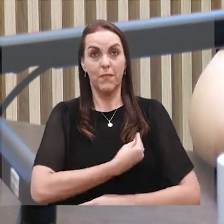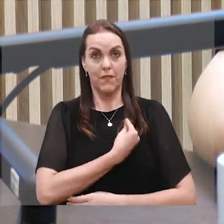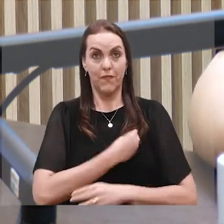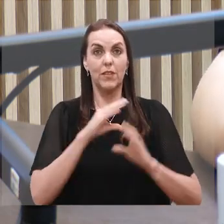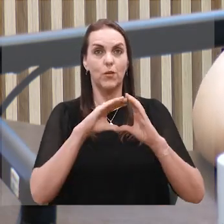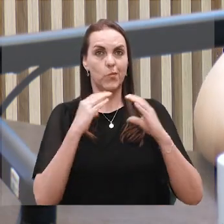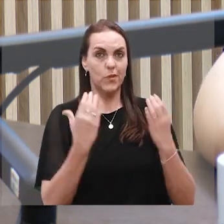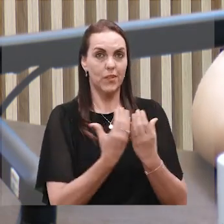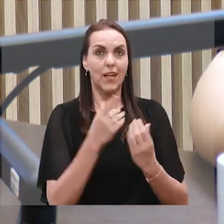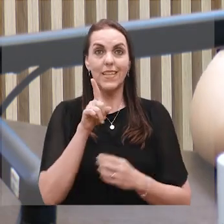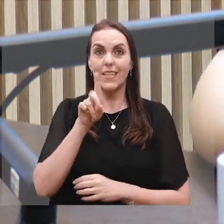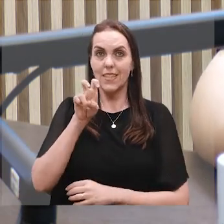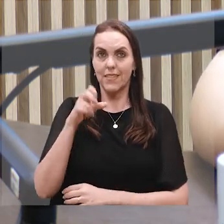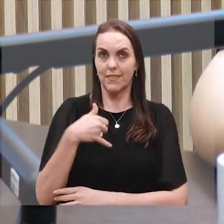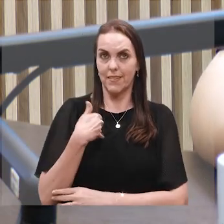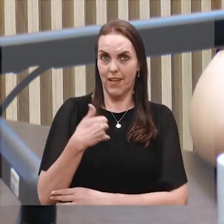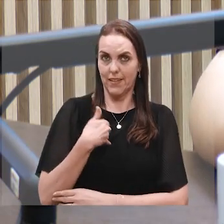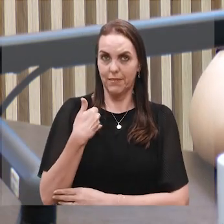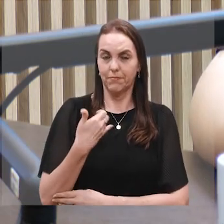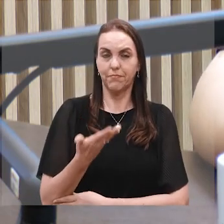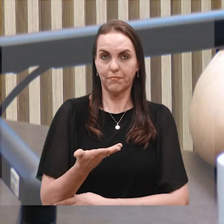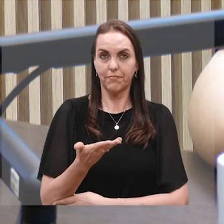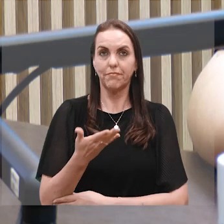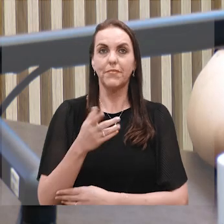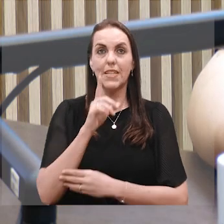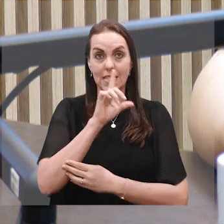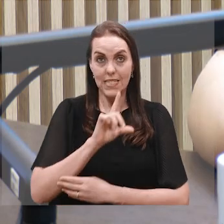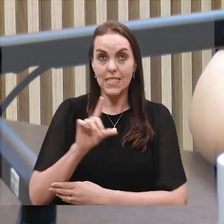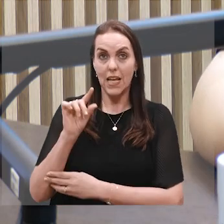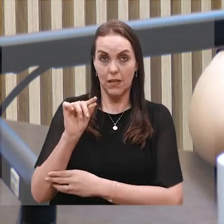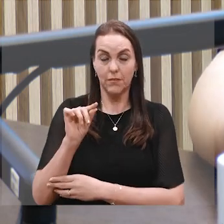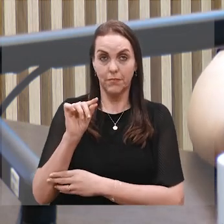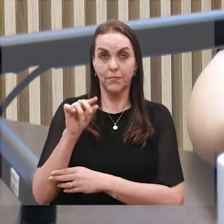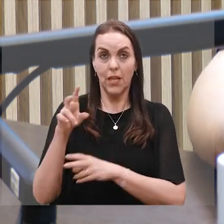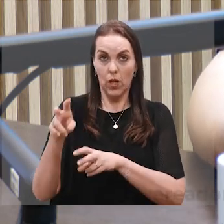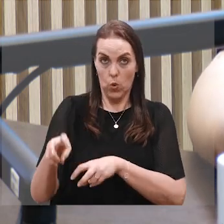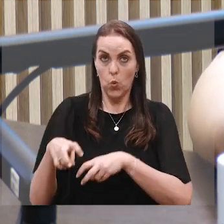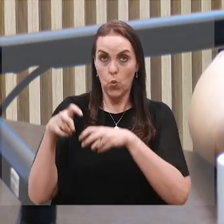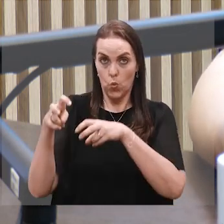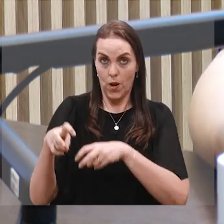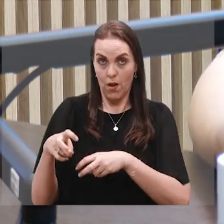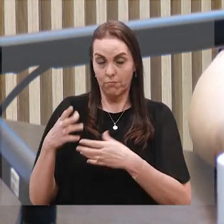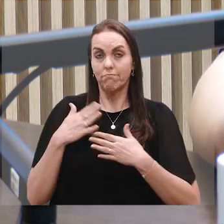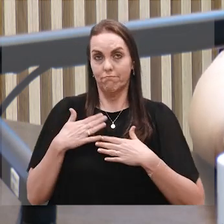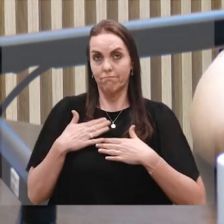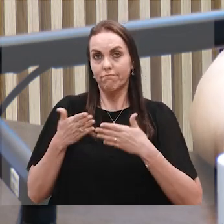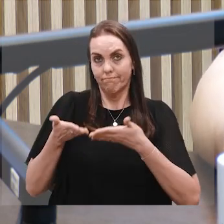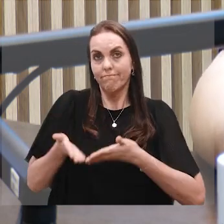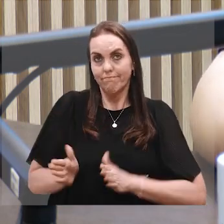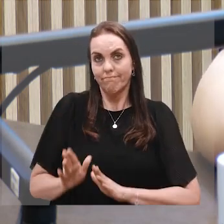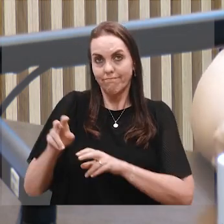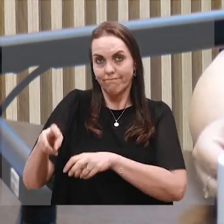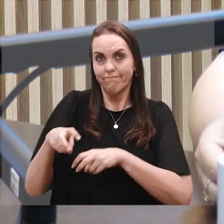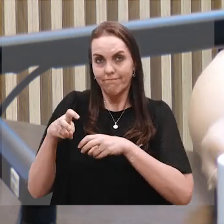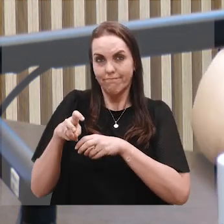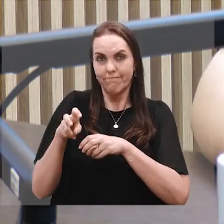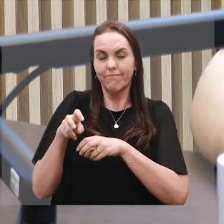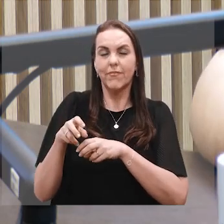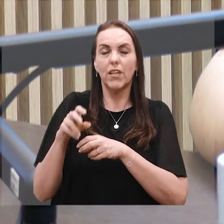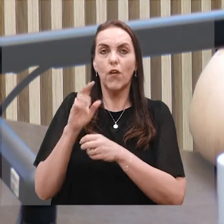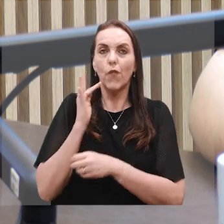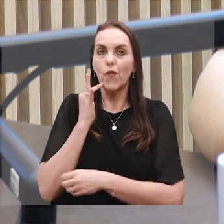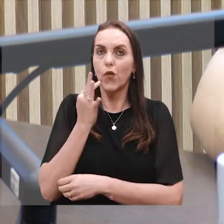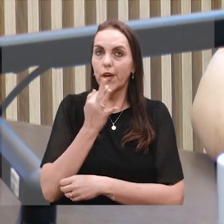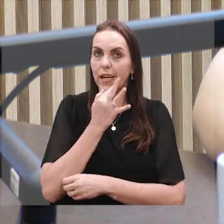comunitária aos 15 anos de idade, quando a gente sai da colônia, porque eu sou da colônia do interior de